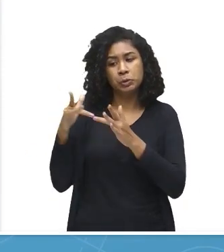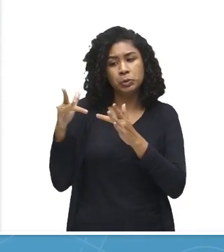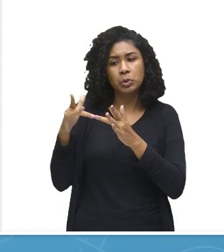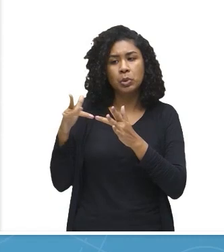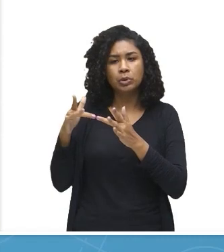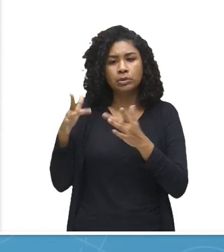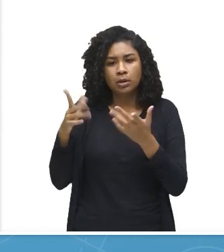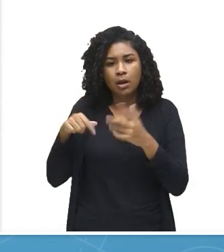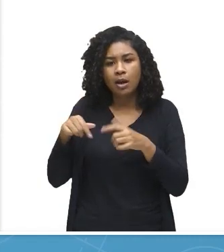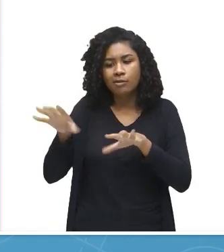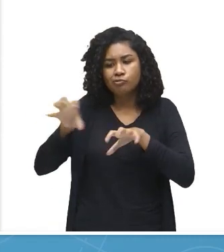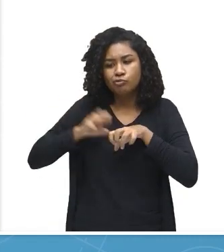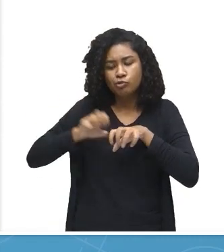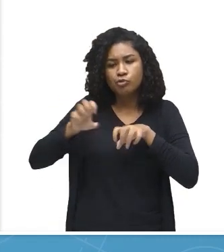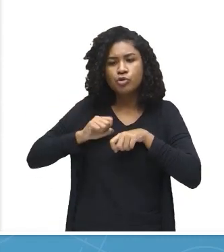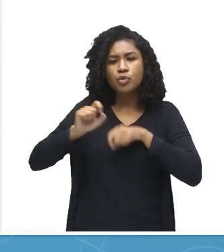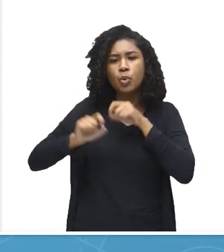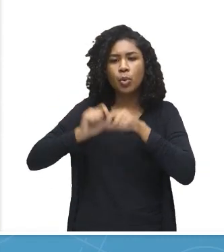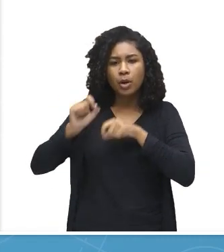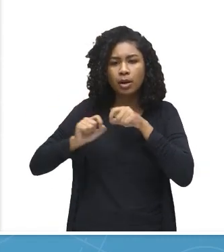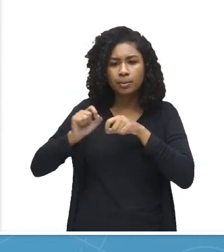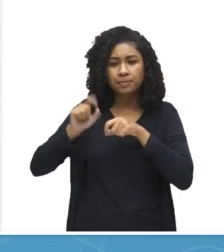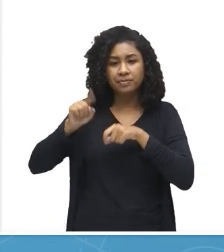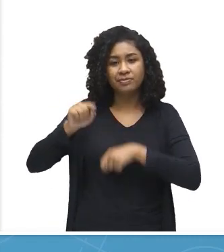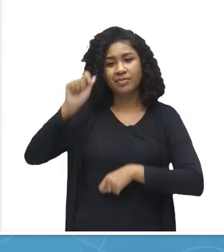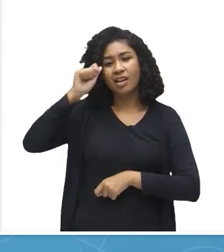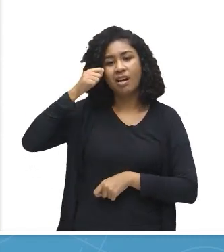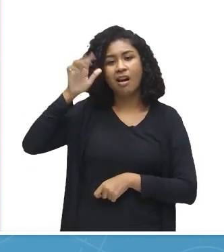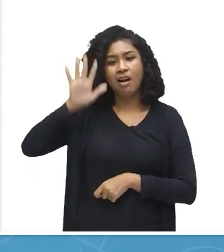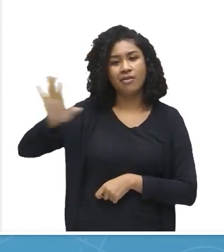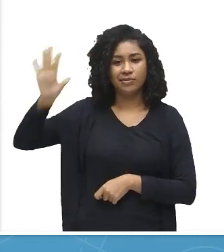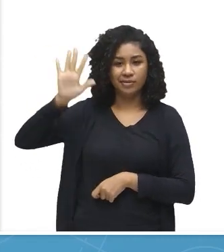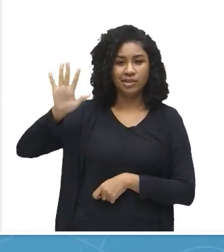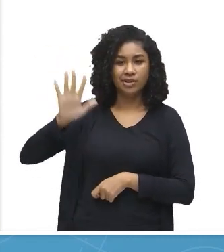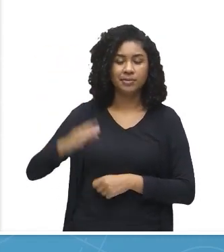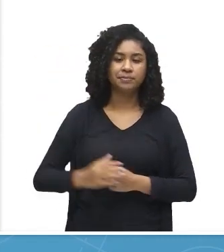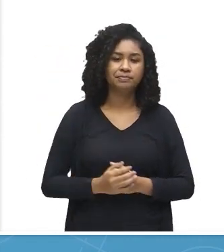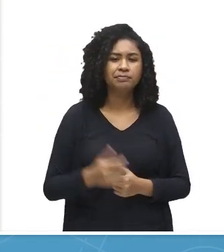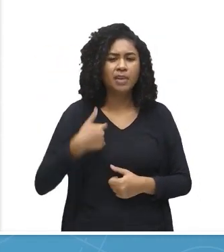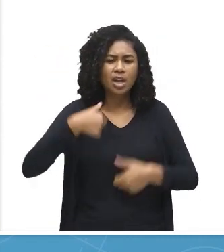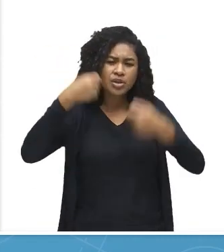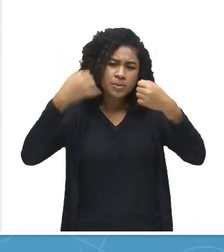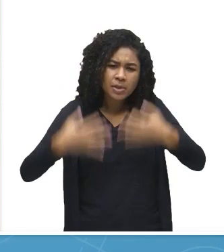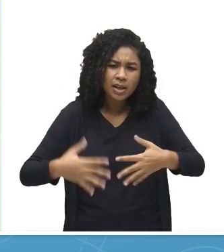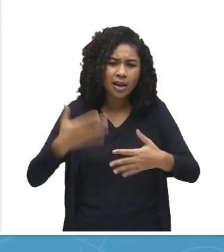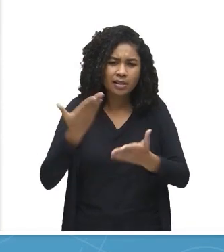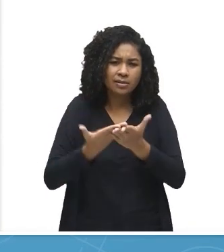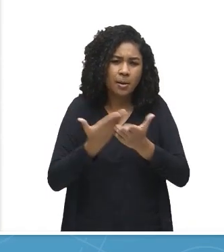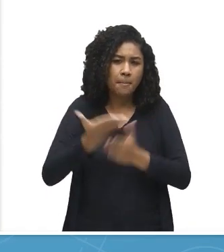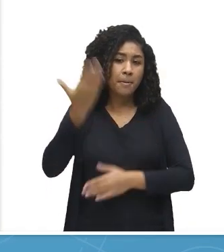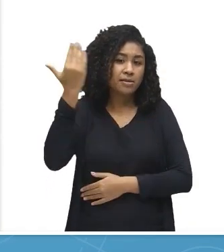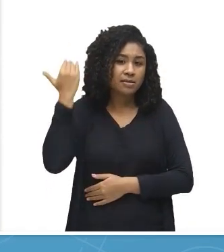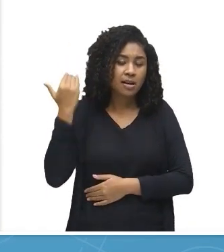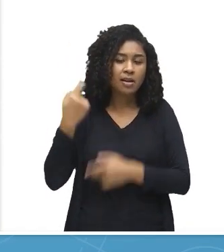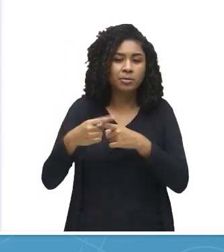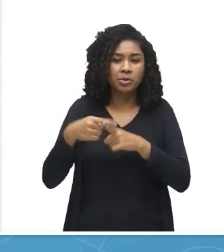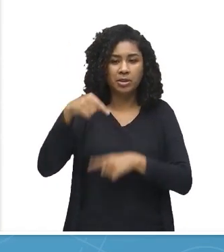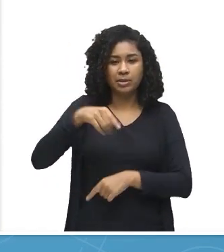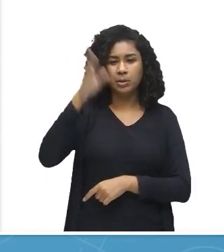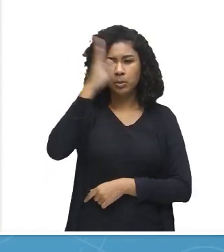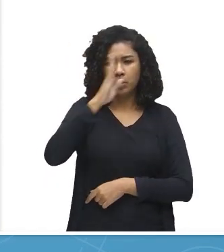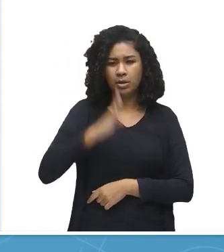tem, na verdade, com a origem africana. Então, eu até comentei com vocês durante a aula que o Brasil, por conta do nosso